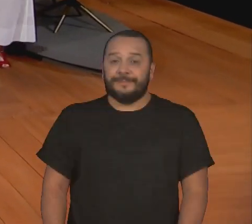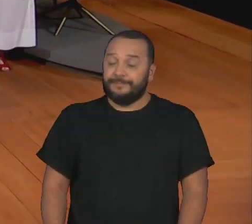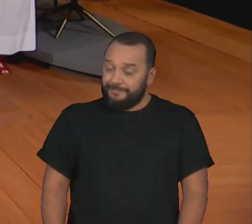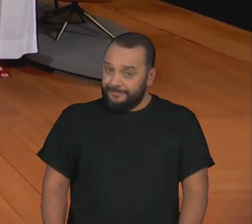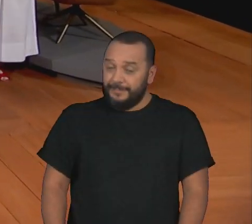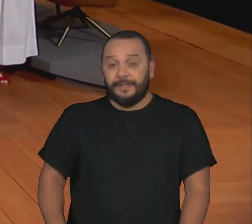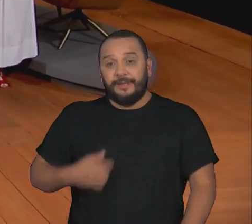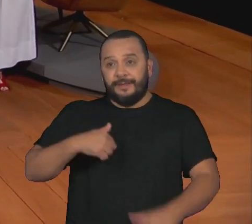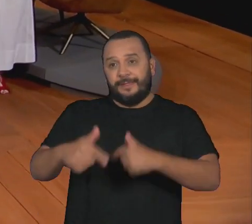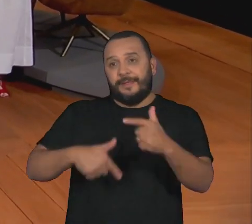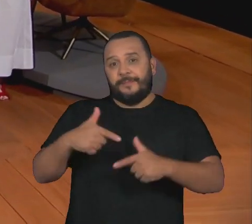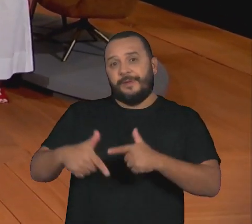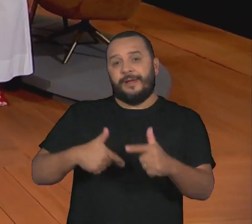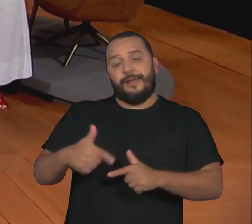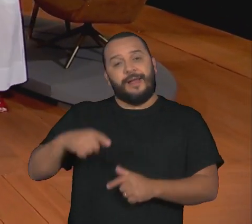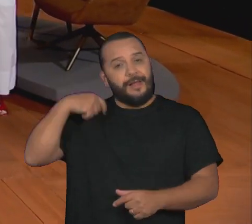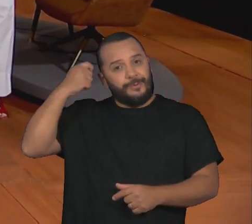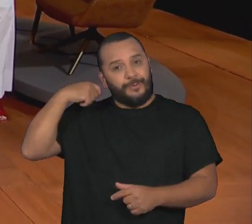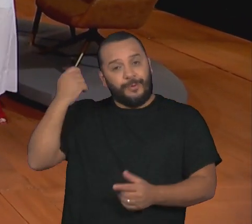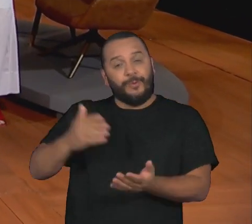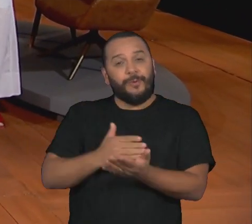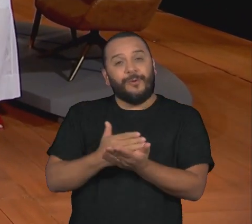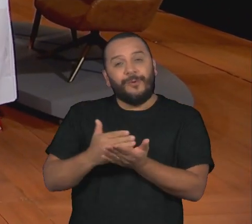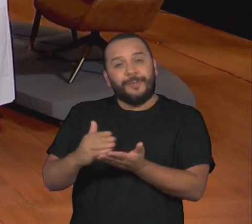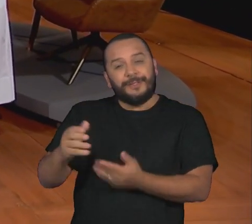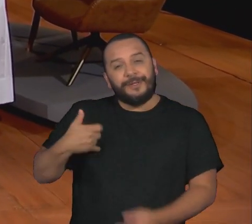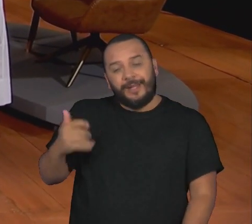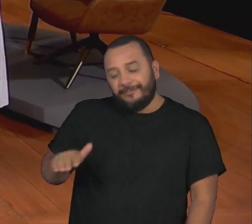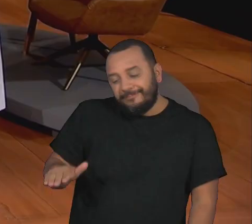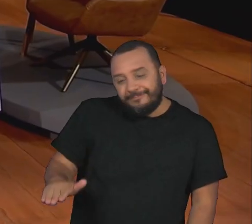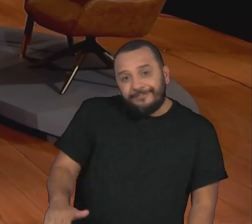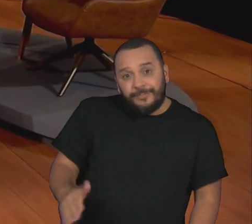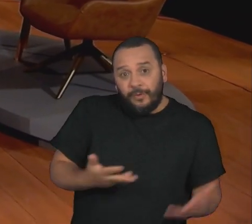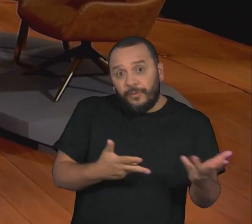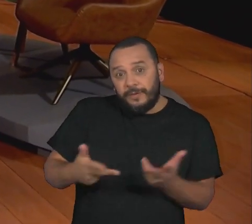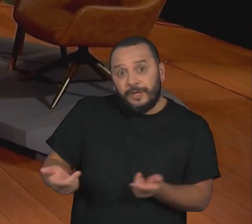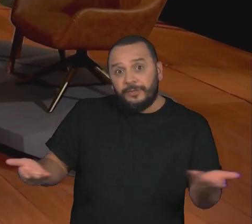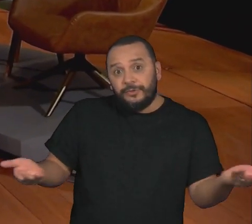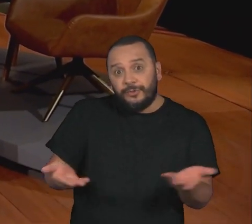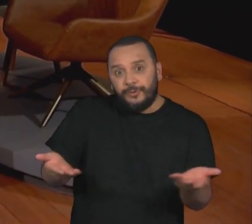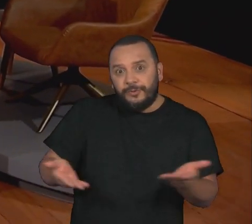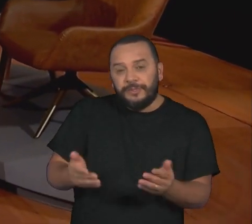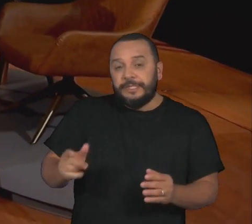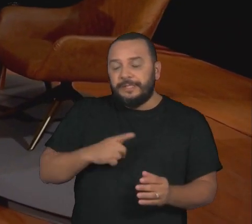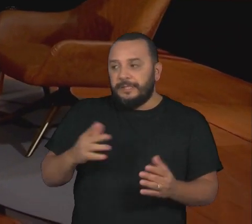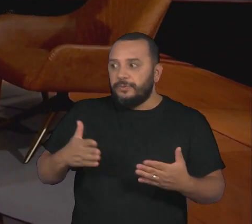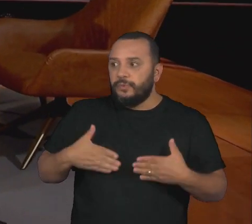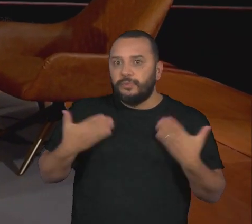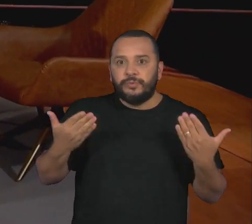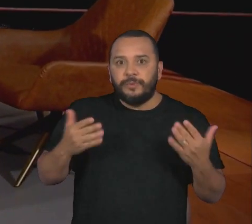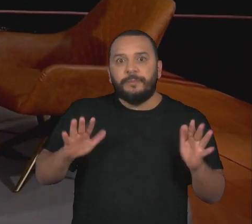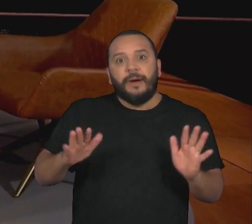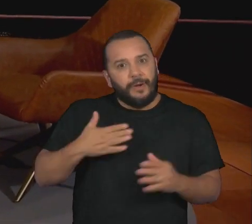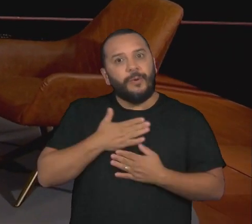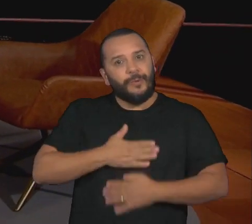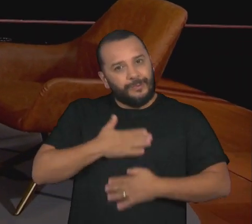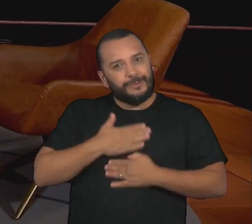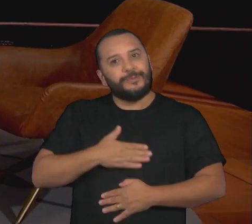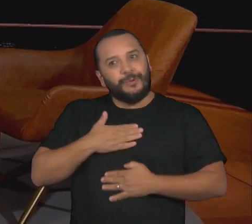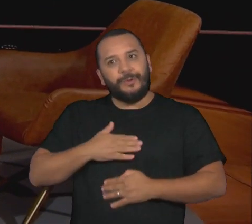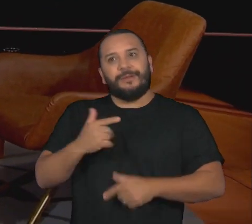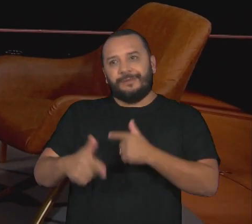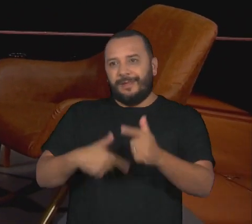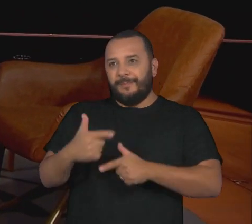ofício de ator começou bem cedo para o nosso convidado de hoje, meio que por acaso. Ah, mas ele gostou, tanto que engrenou na